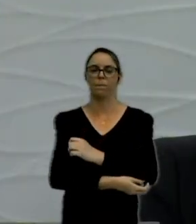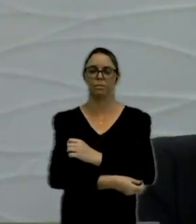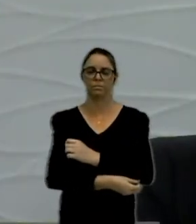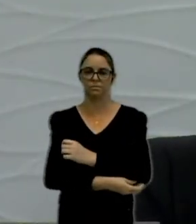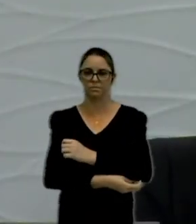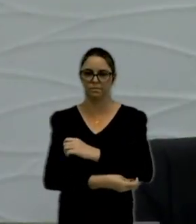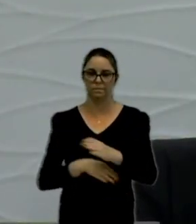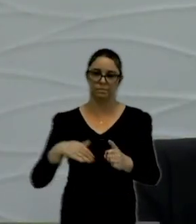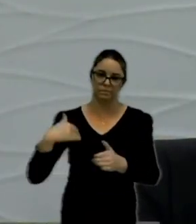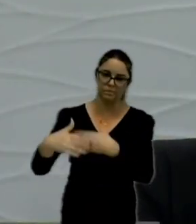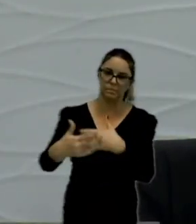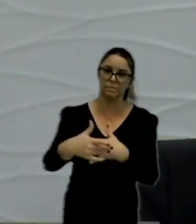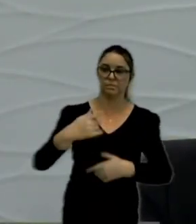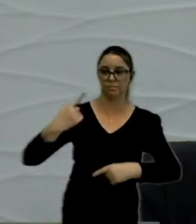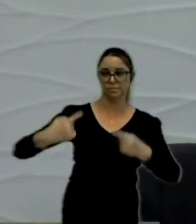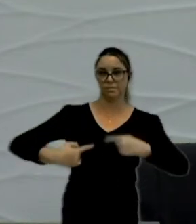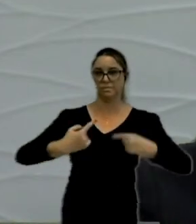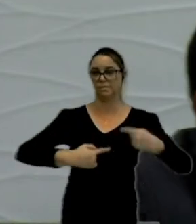Continua a discussão.